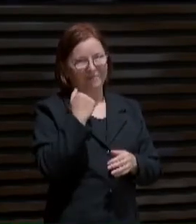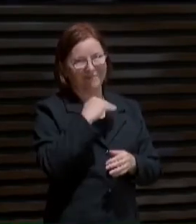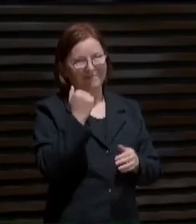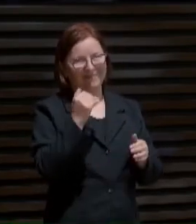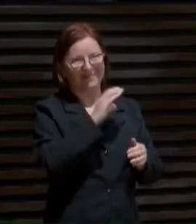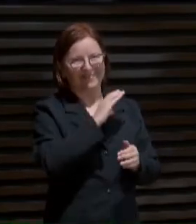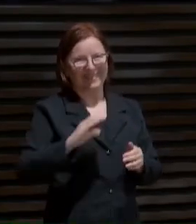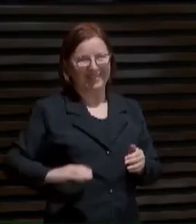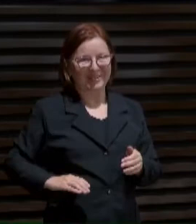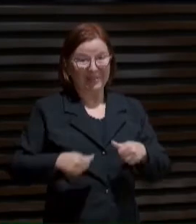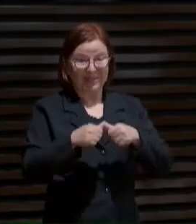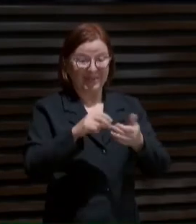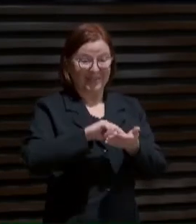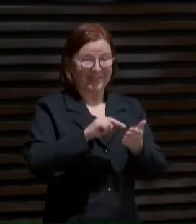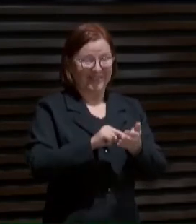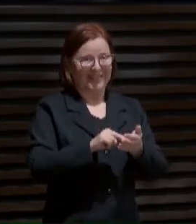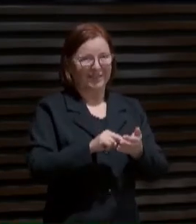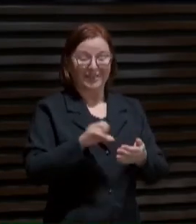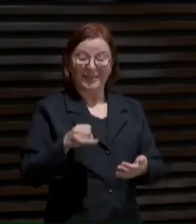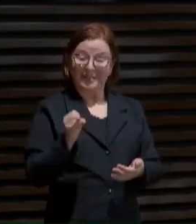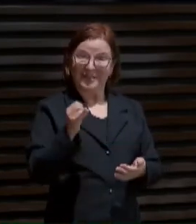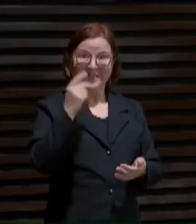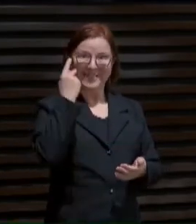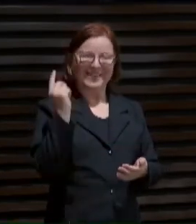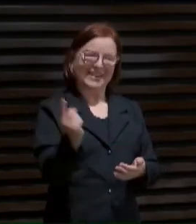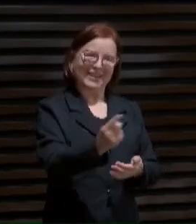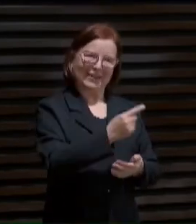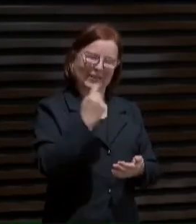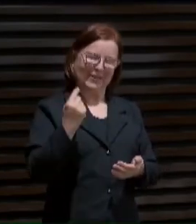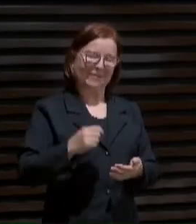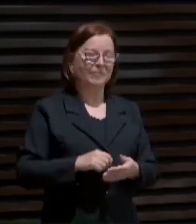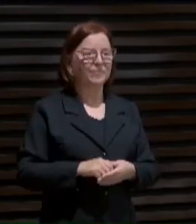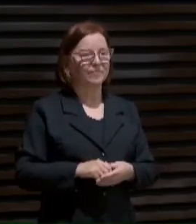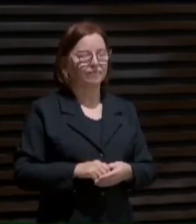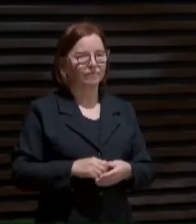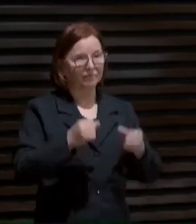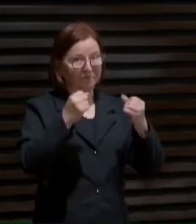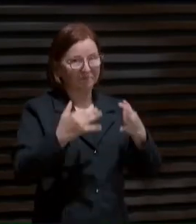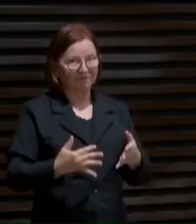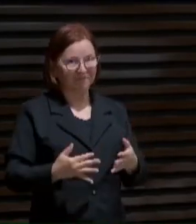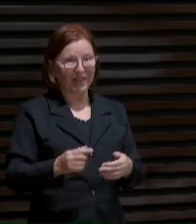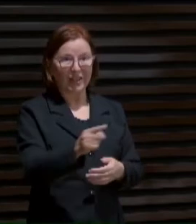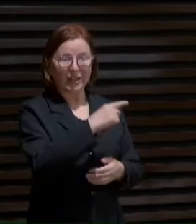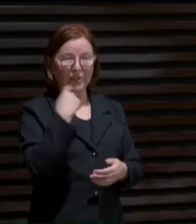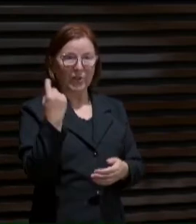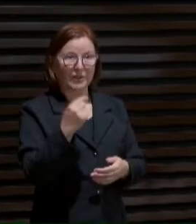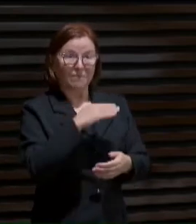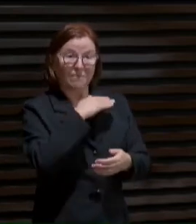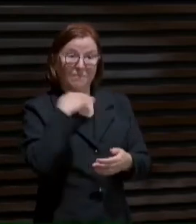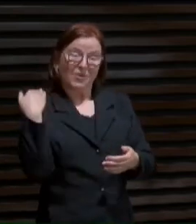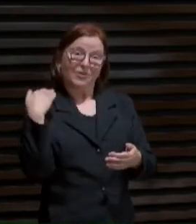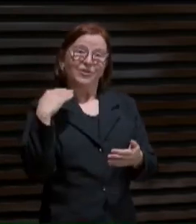isso tem o significado fundamental para nós e aqui nós estávamos mortos de